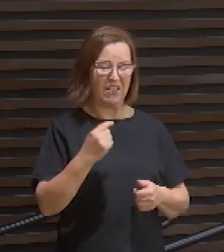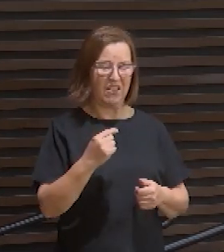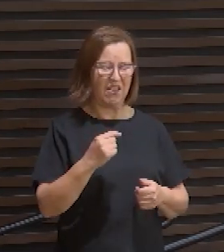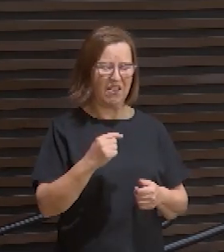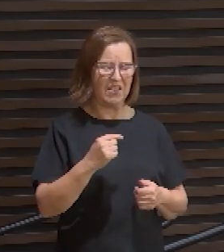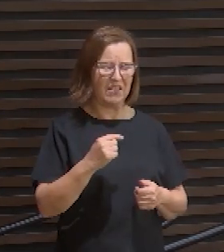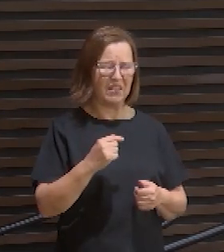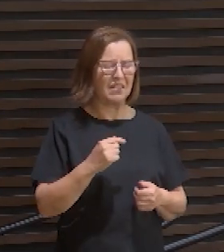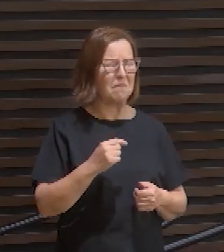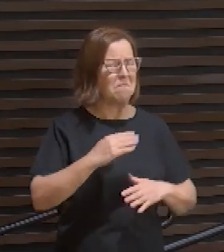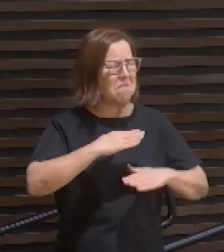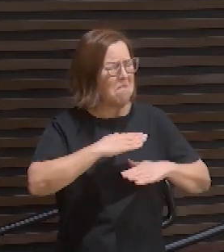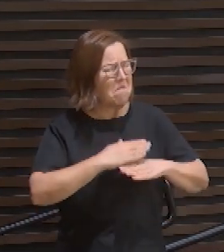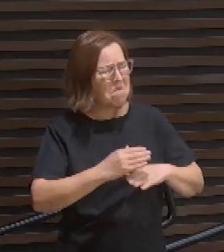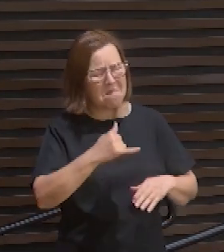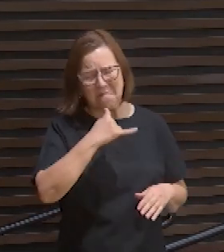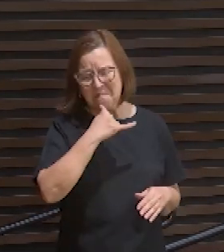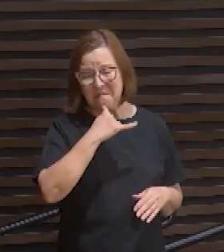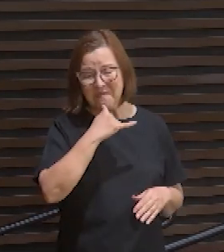os homens.